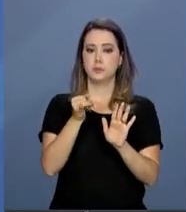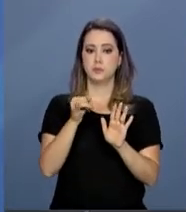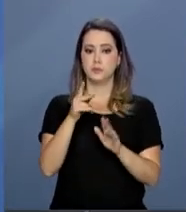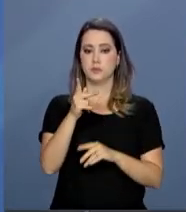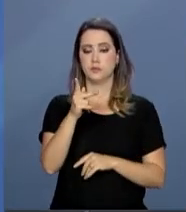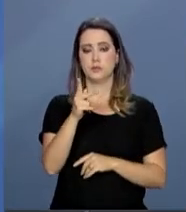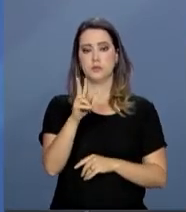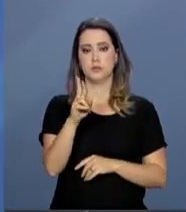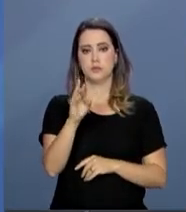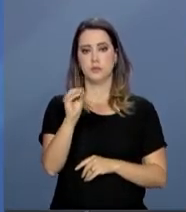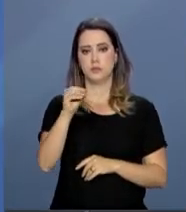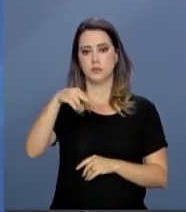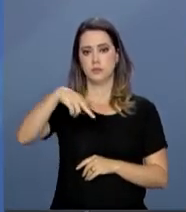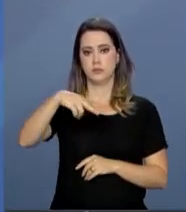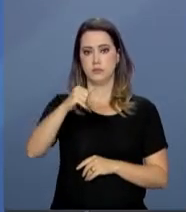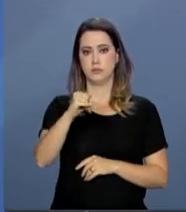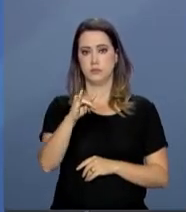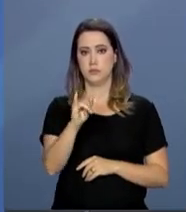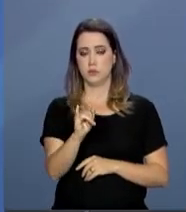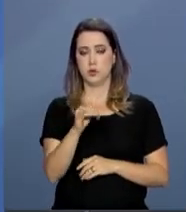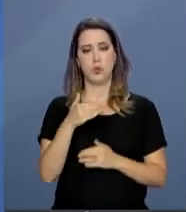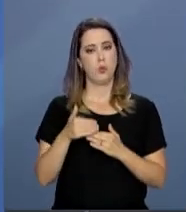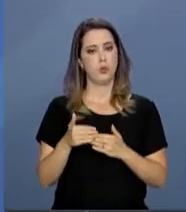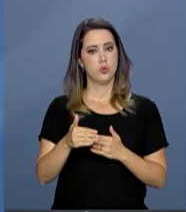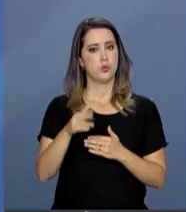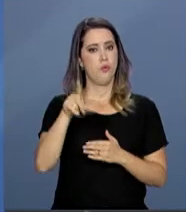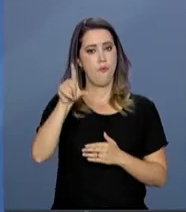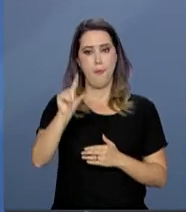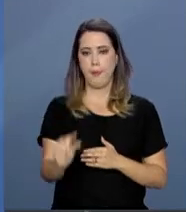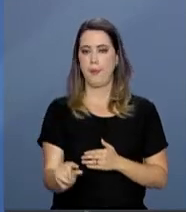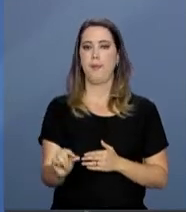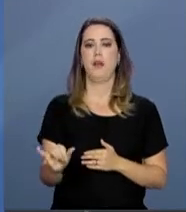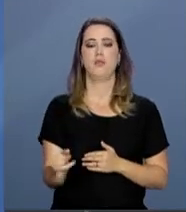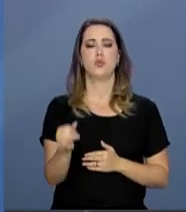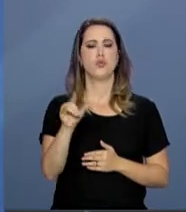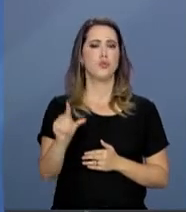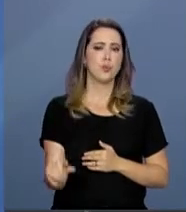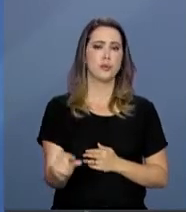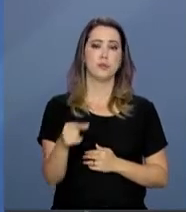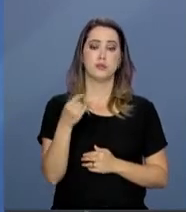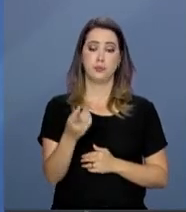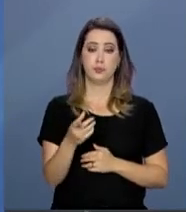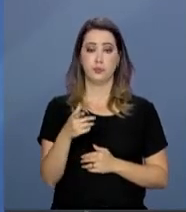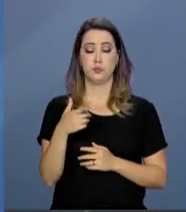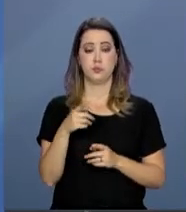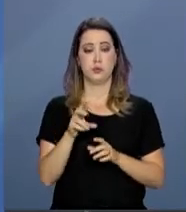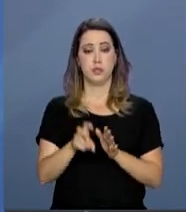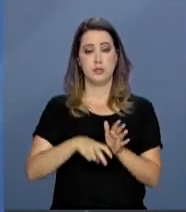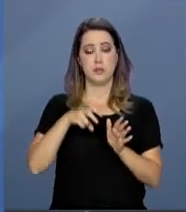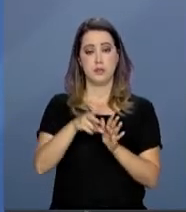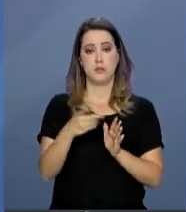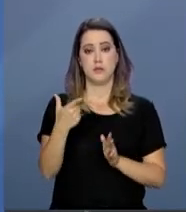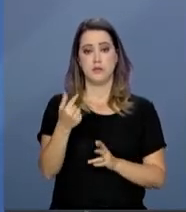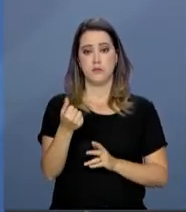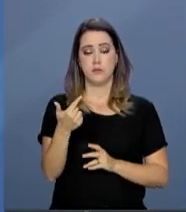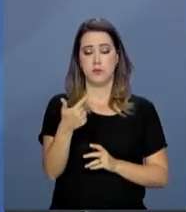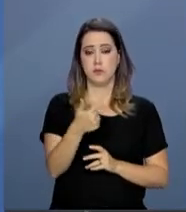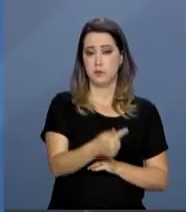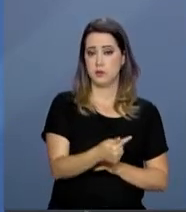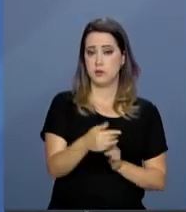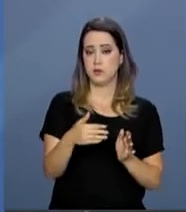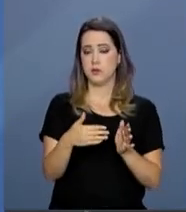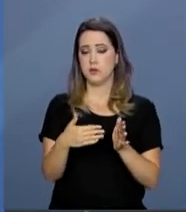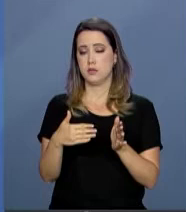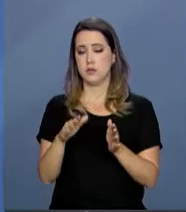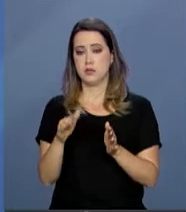pronaf permanecem os mais baixos do mercado na safra 2007/2008 variavam entre